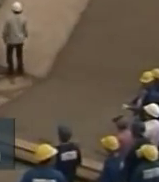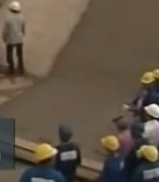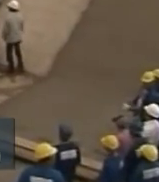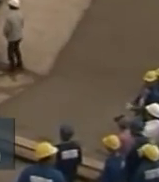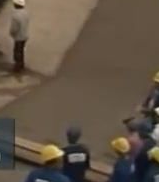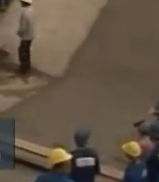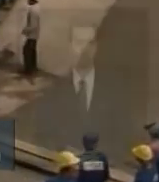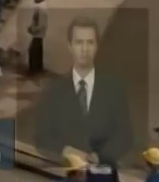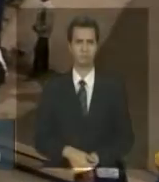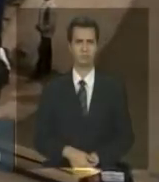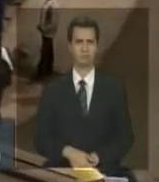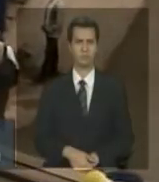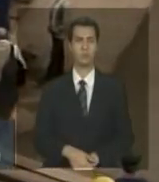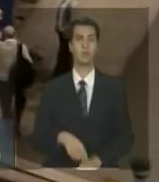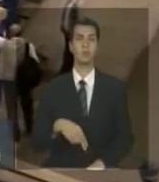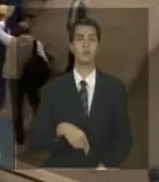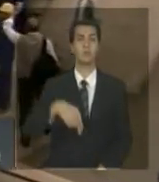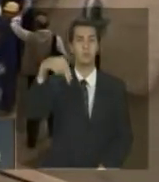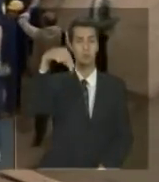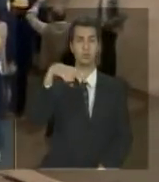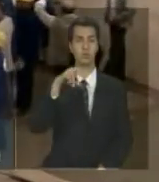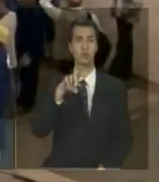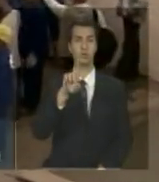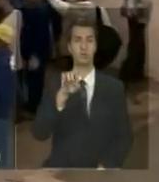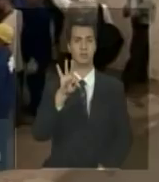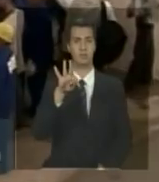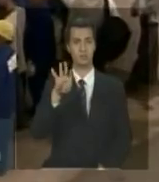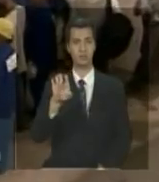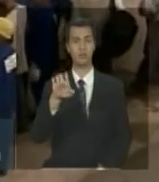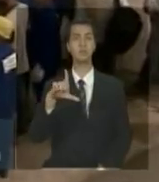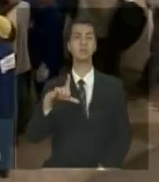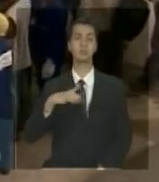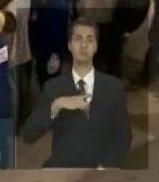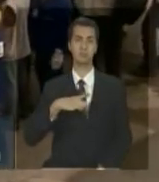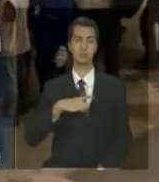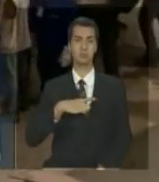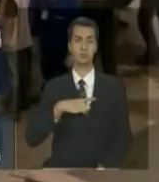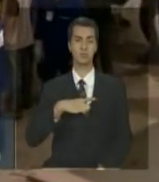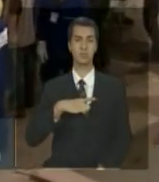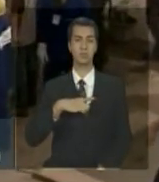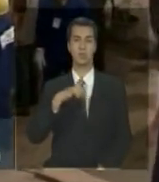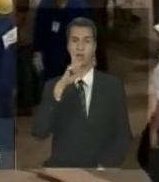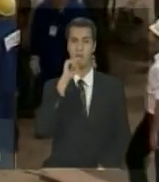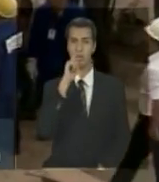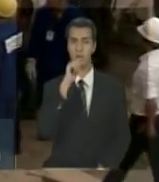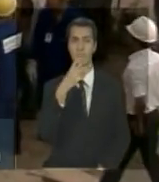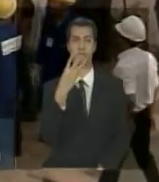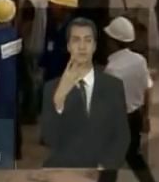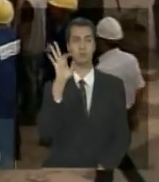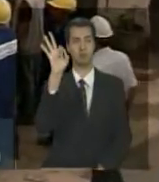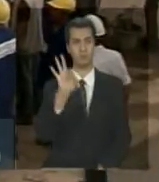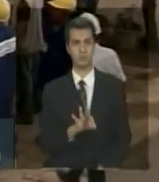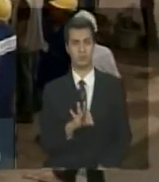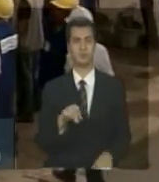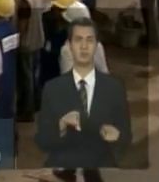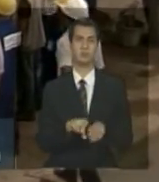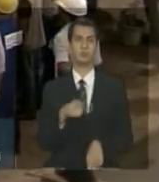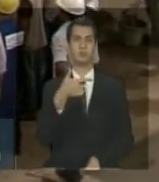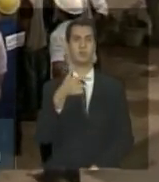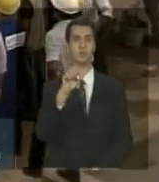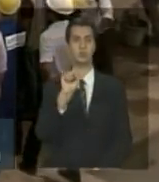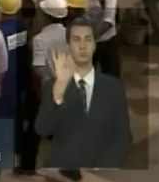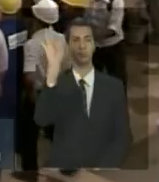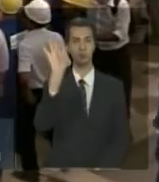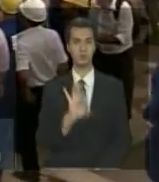A região Nordeste possui apenas 3% da disponibilidade de água e 28% da